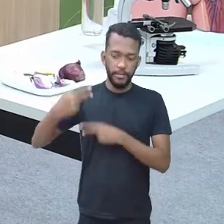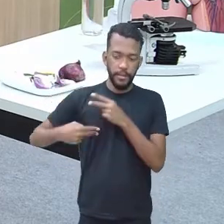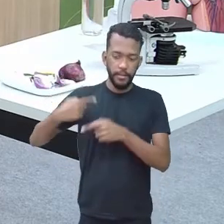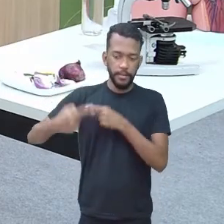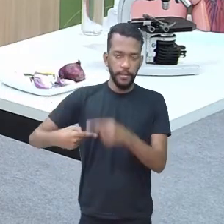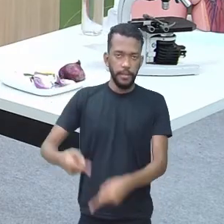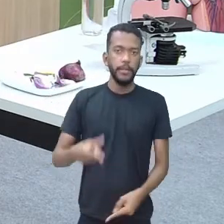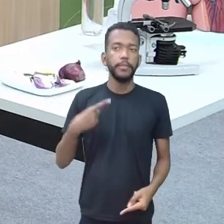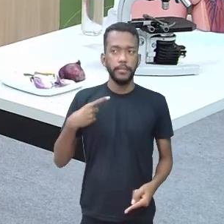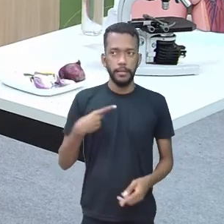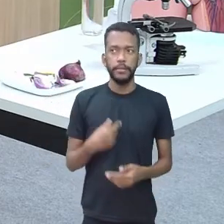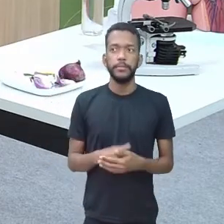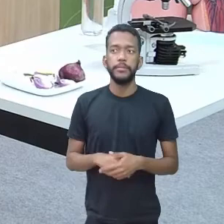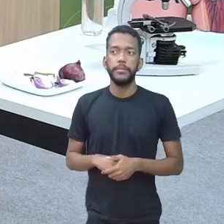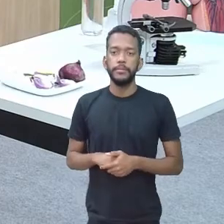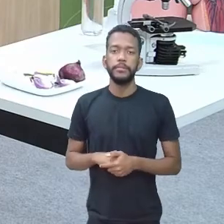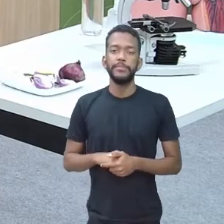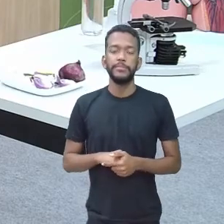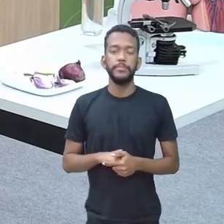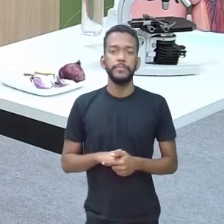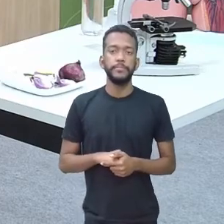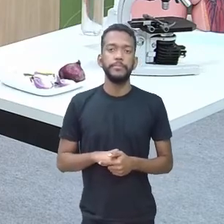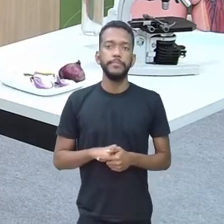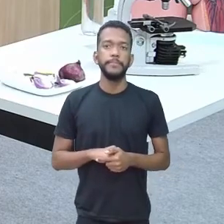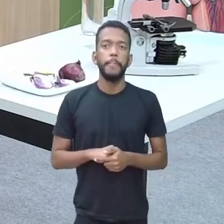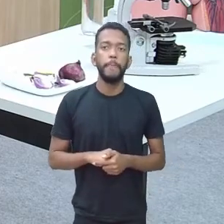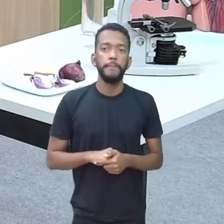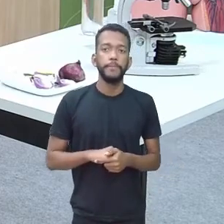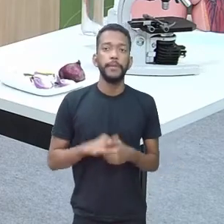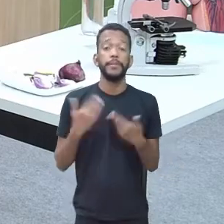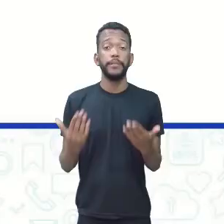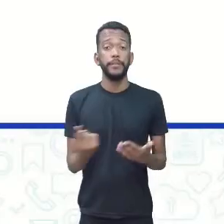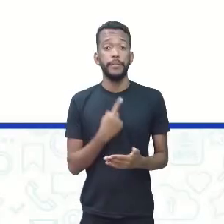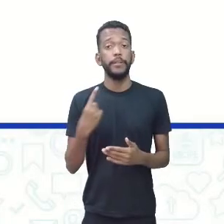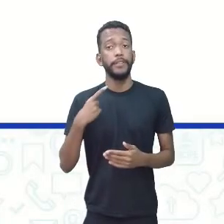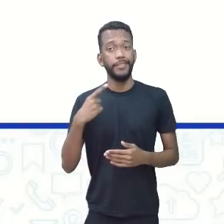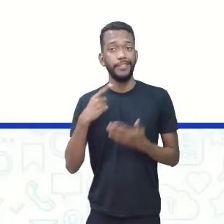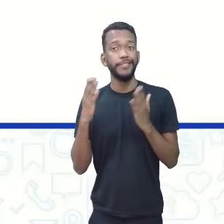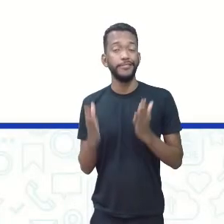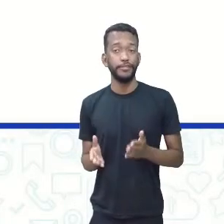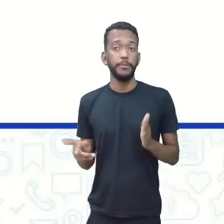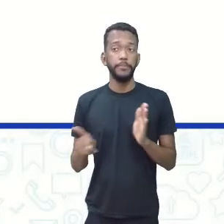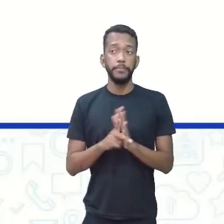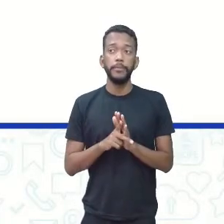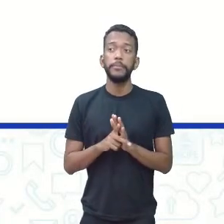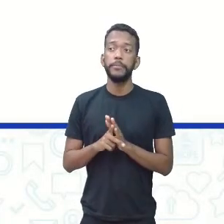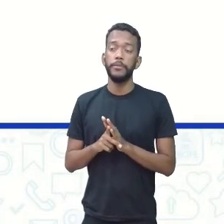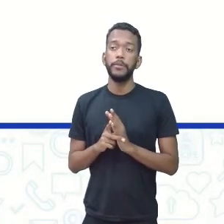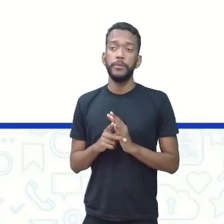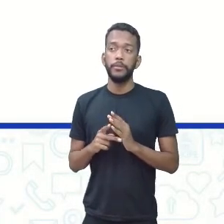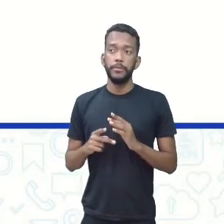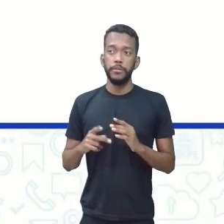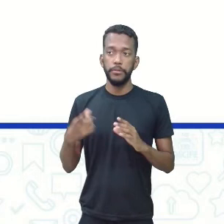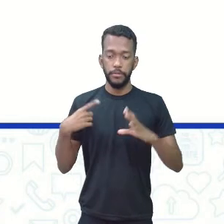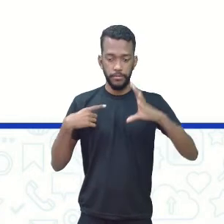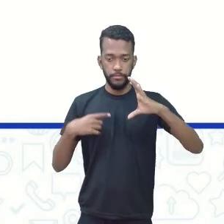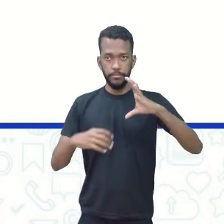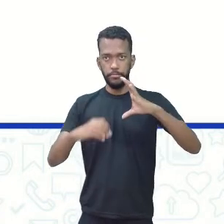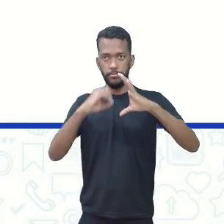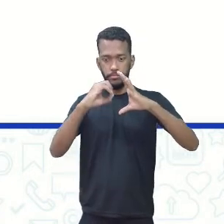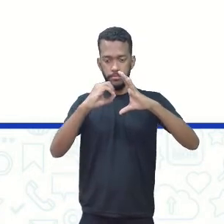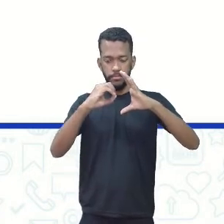para outra. Vamos lá. Então, eu tenho a porção da célula localizada entre o núcleo e a